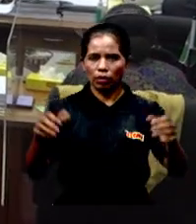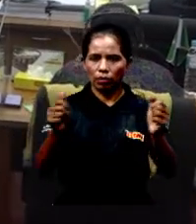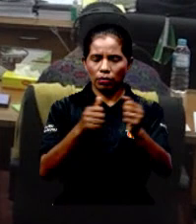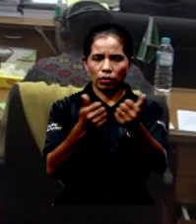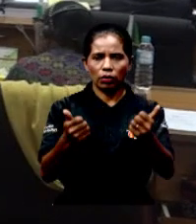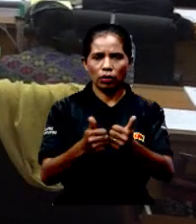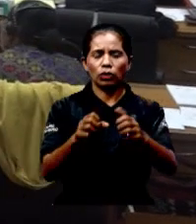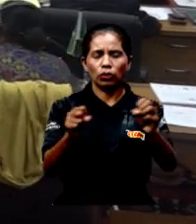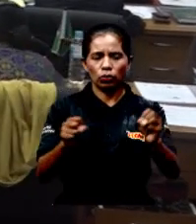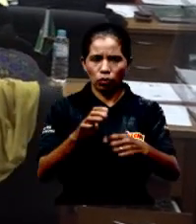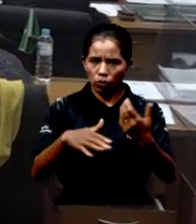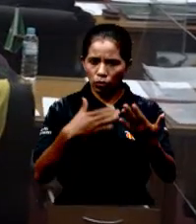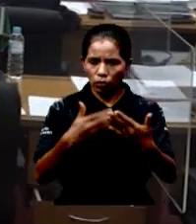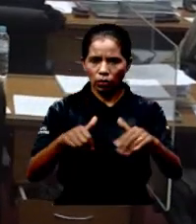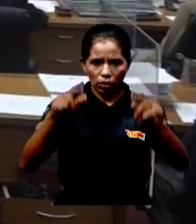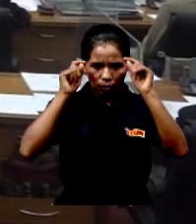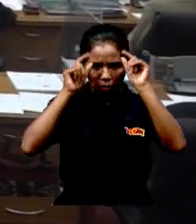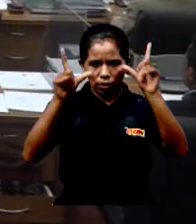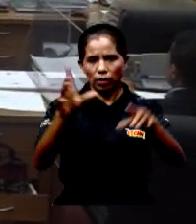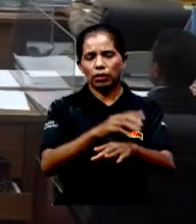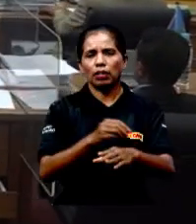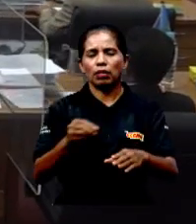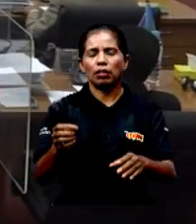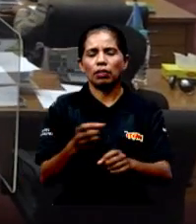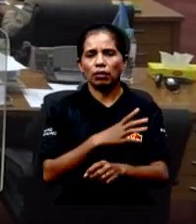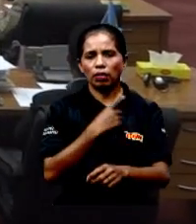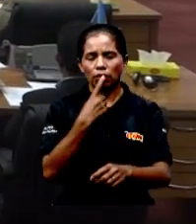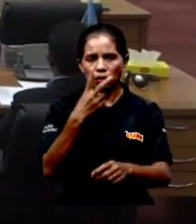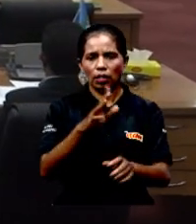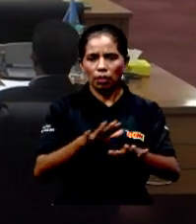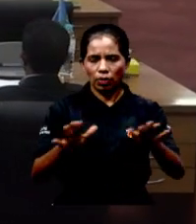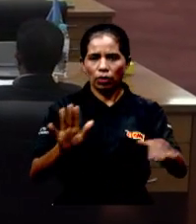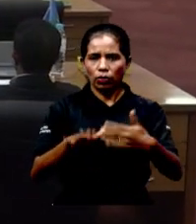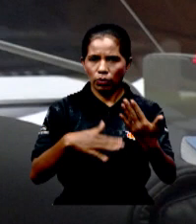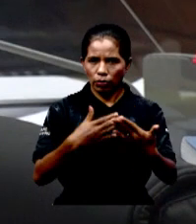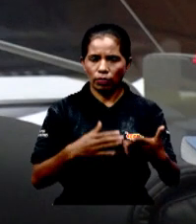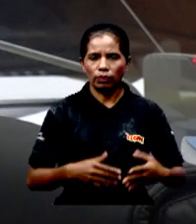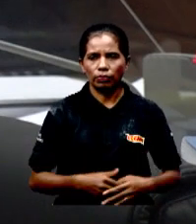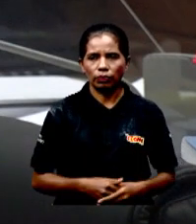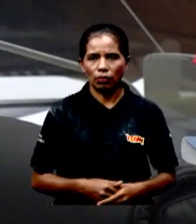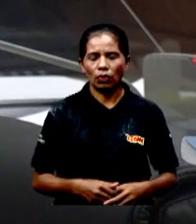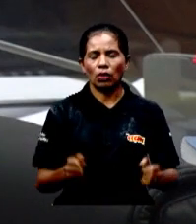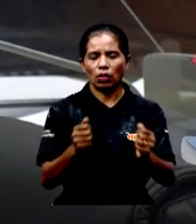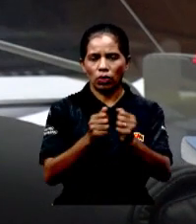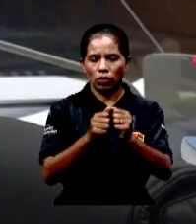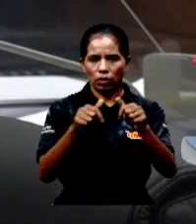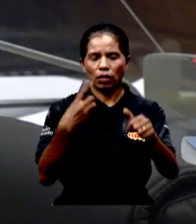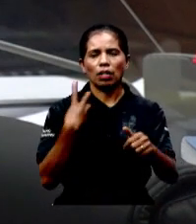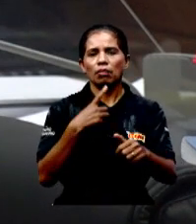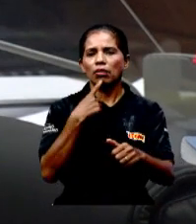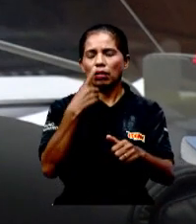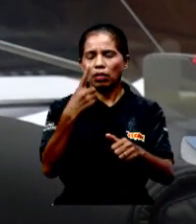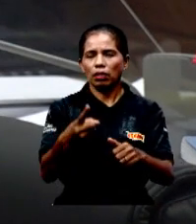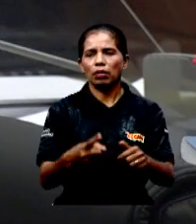suco sira e a território nacional, no ne bele halo tratamento, balabarek sira. Honunem amius recomenda, se bele